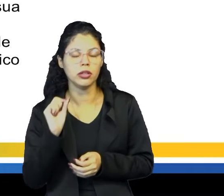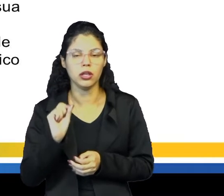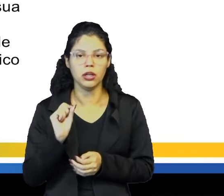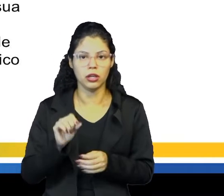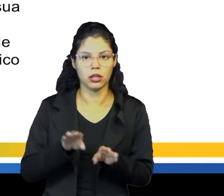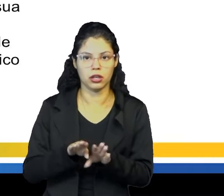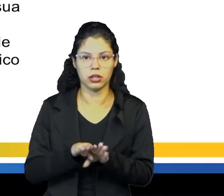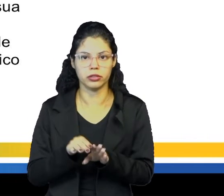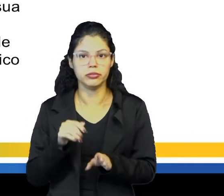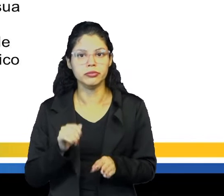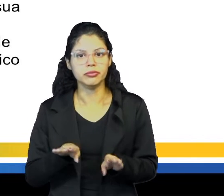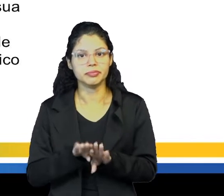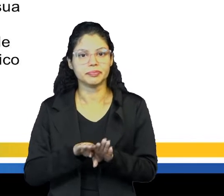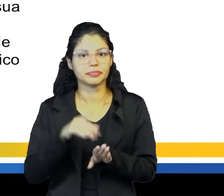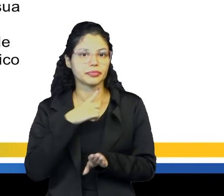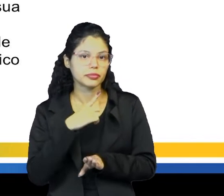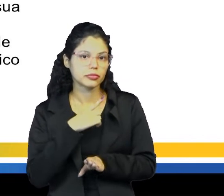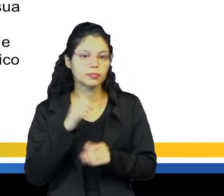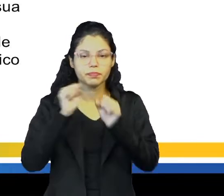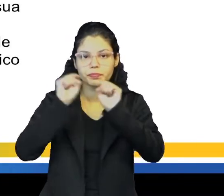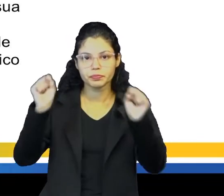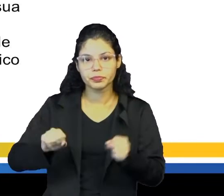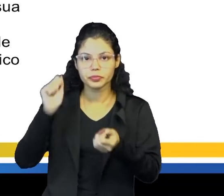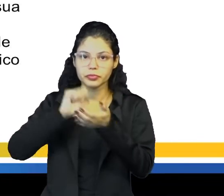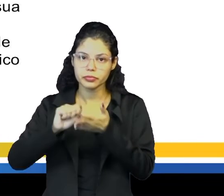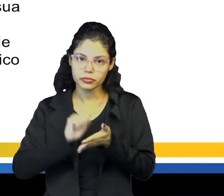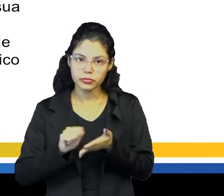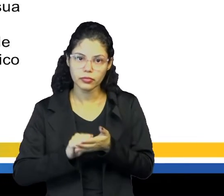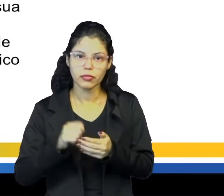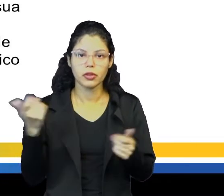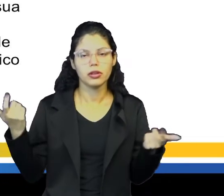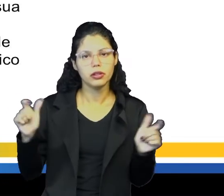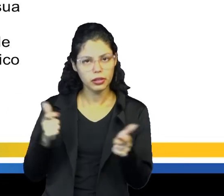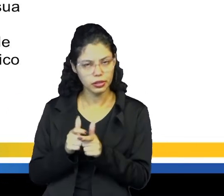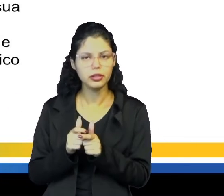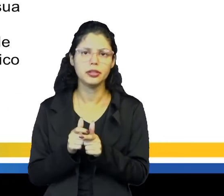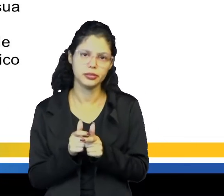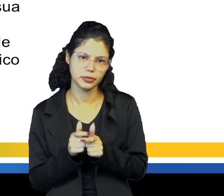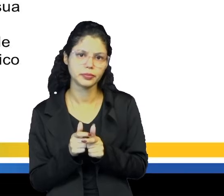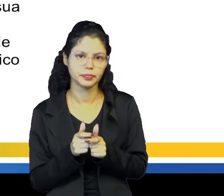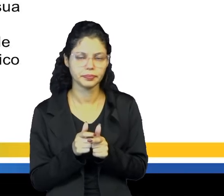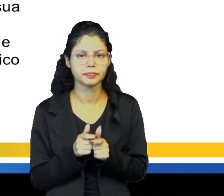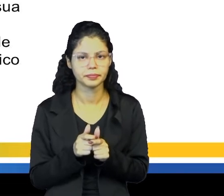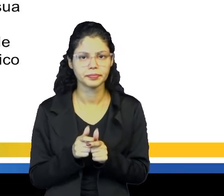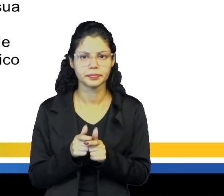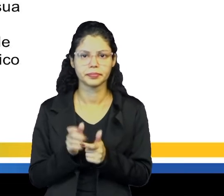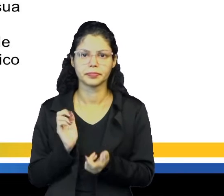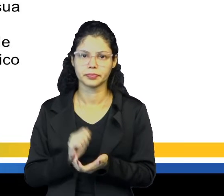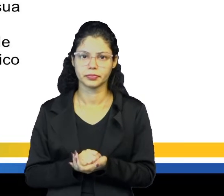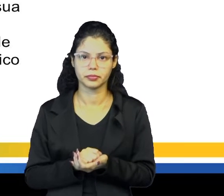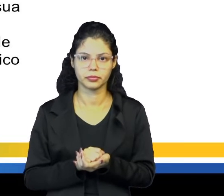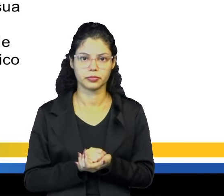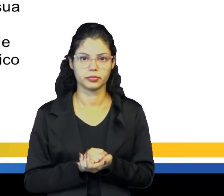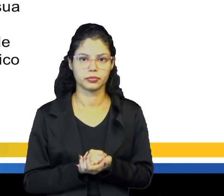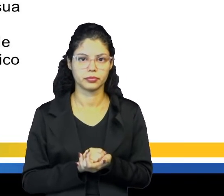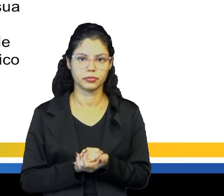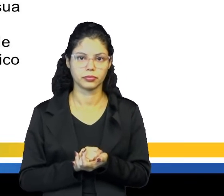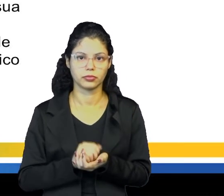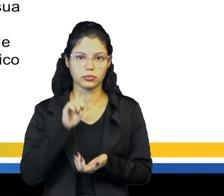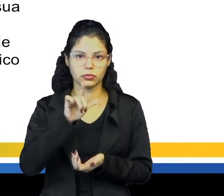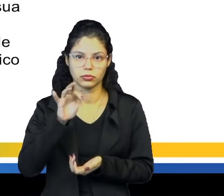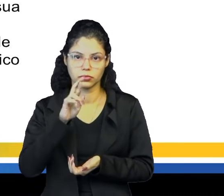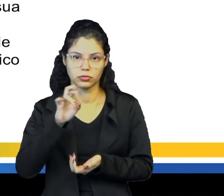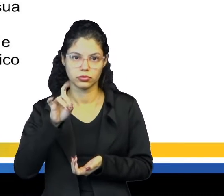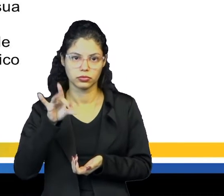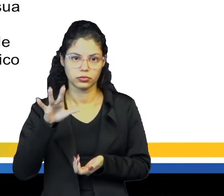os epigrafistas a pensar que esse sistema de escrita era também menos fonético que o largamente